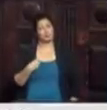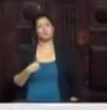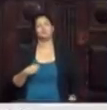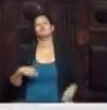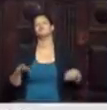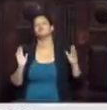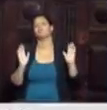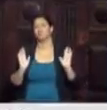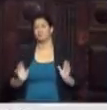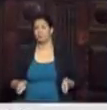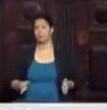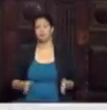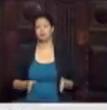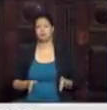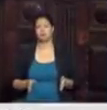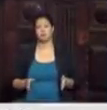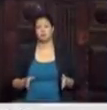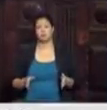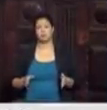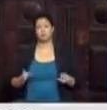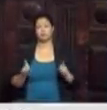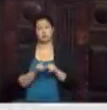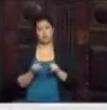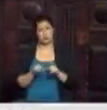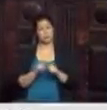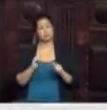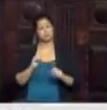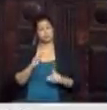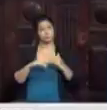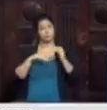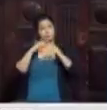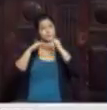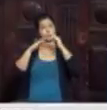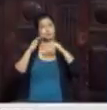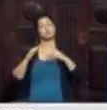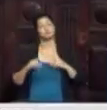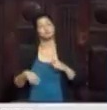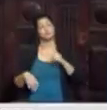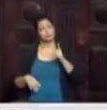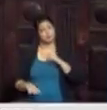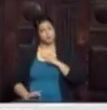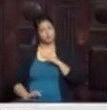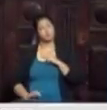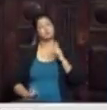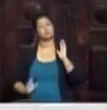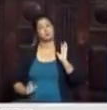nós. Houve avanços, mas